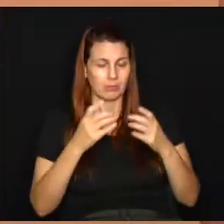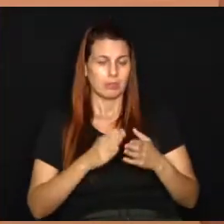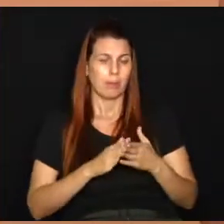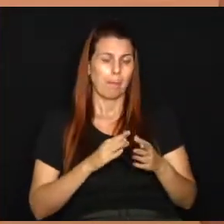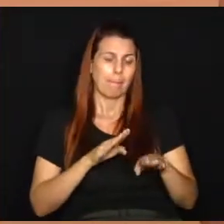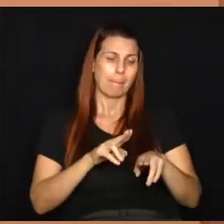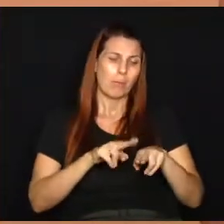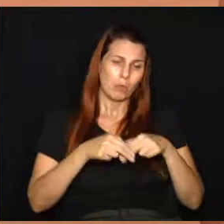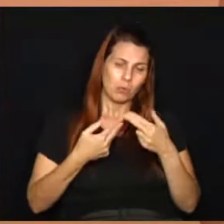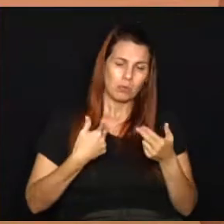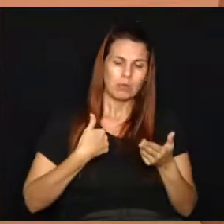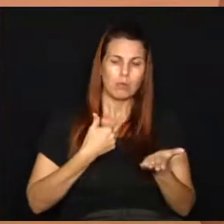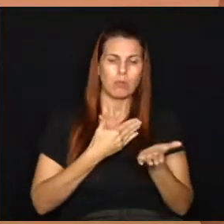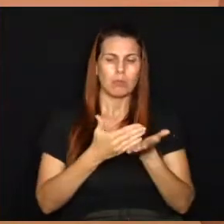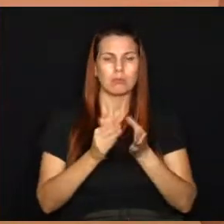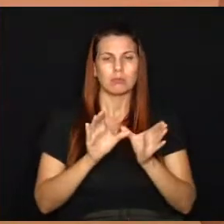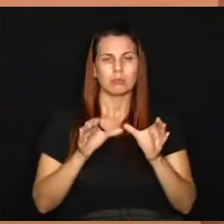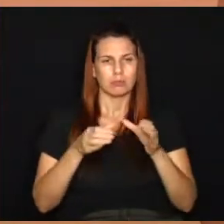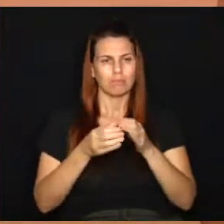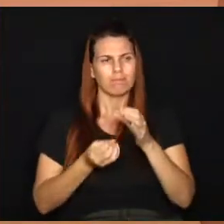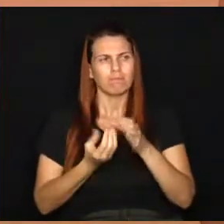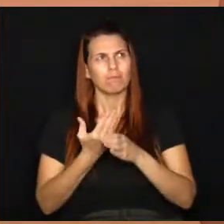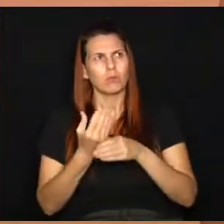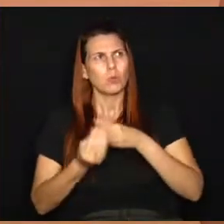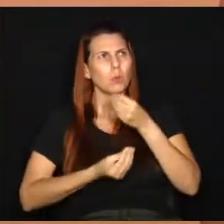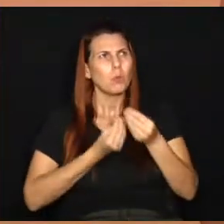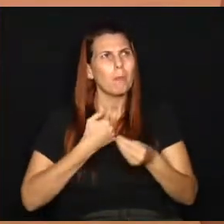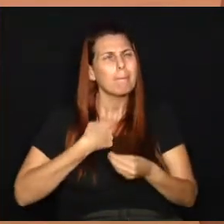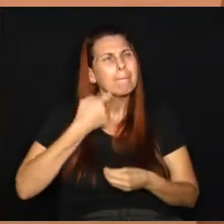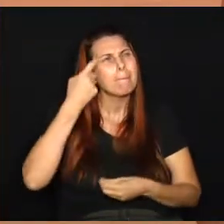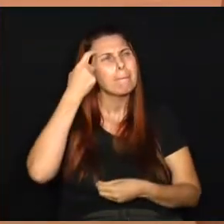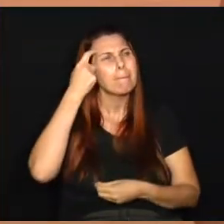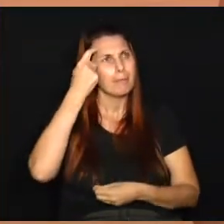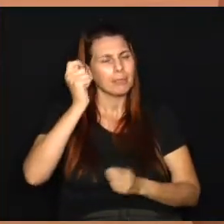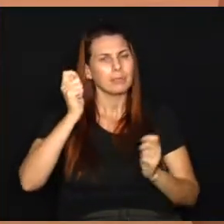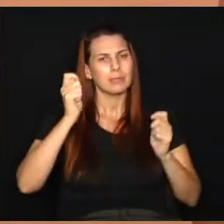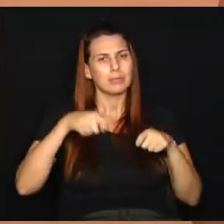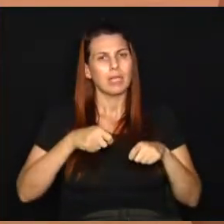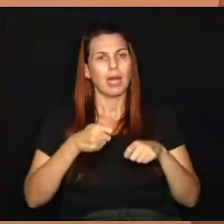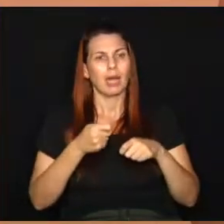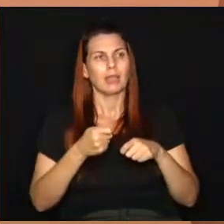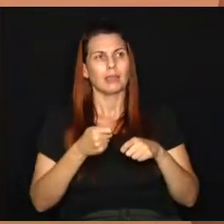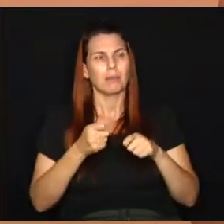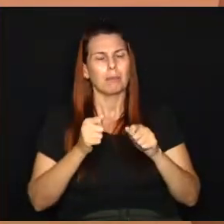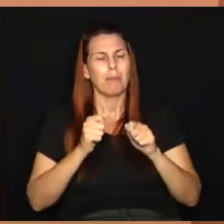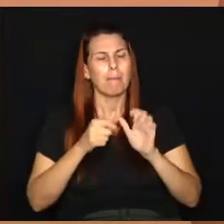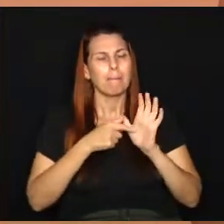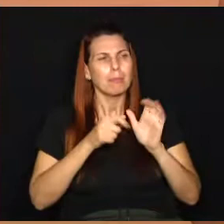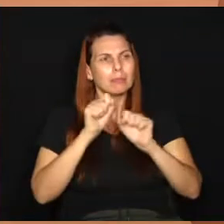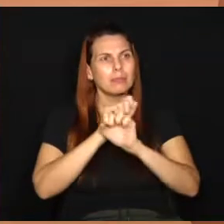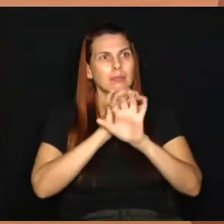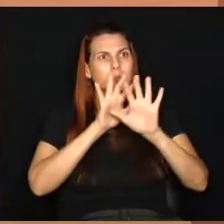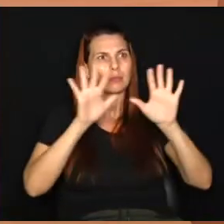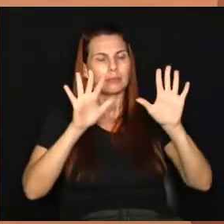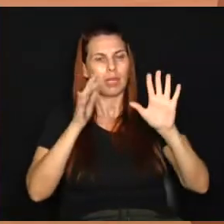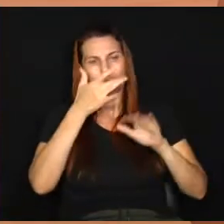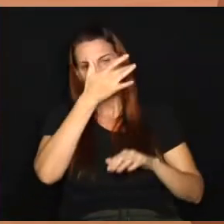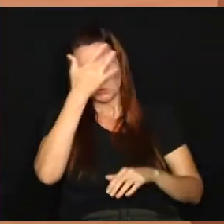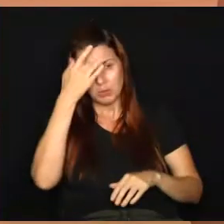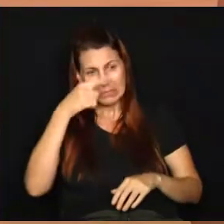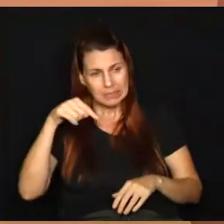gente sentou e o que a gente pode fazer? De que forma a gente pode elucidar para as pessoas